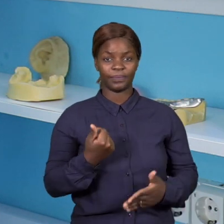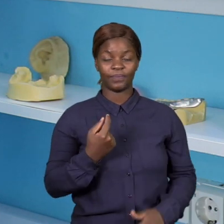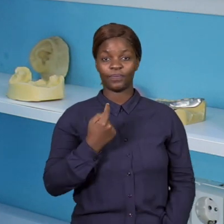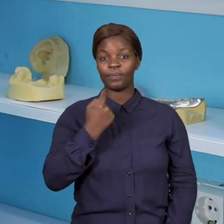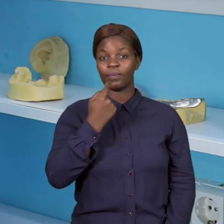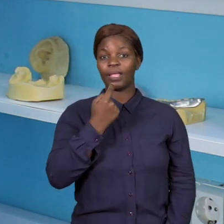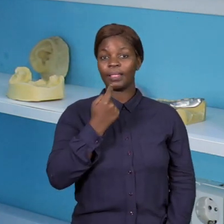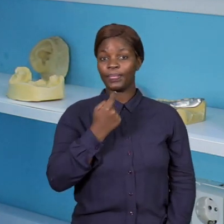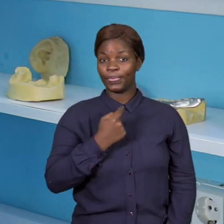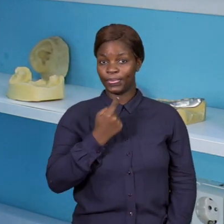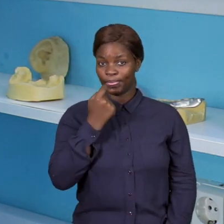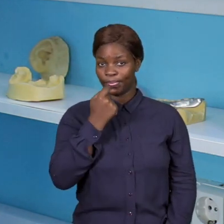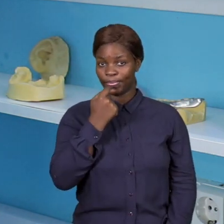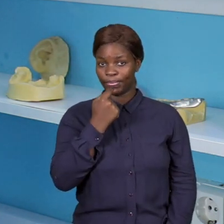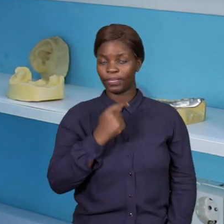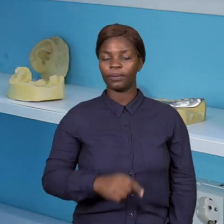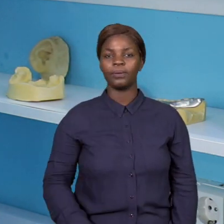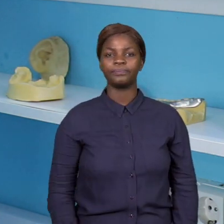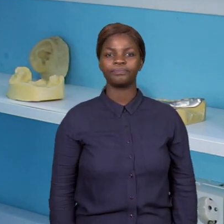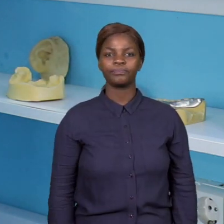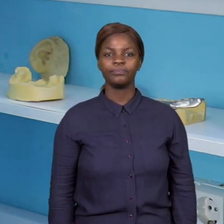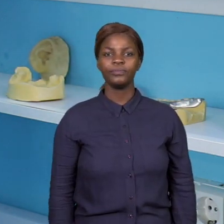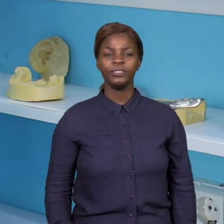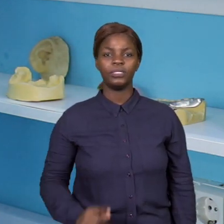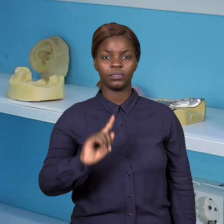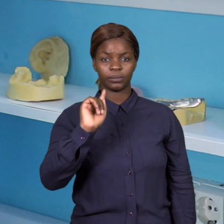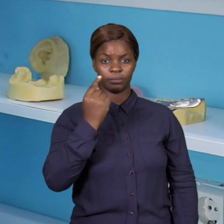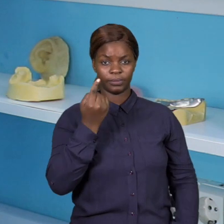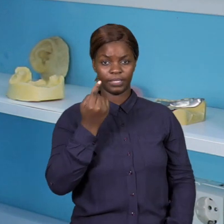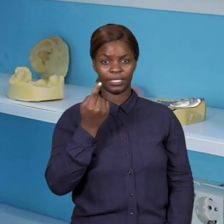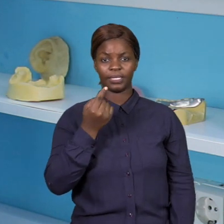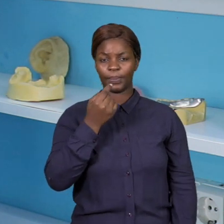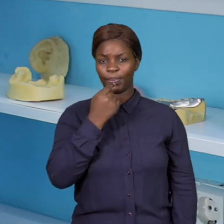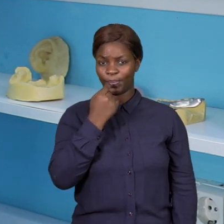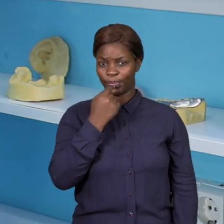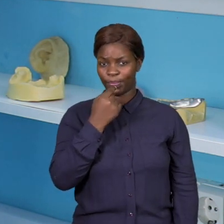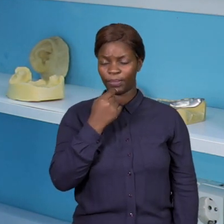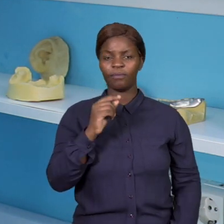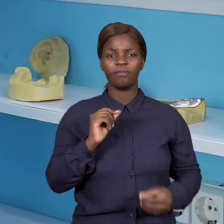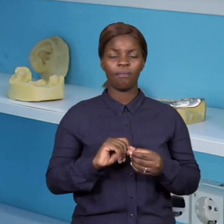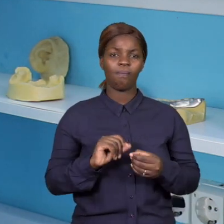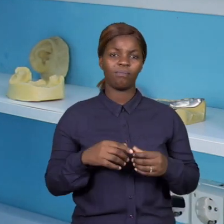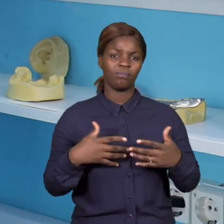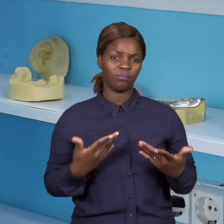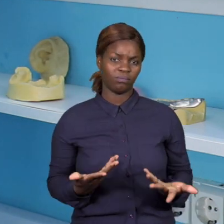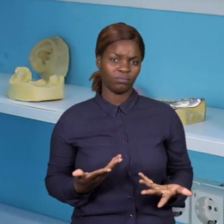Porque a língua, que vai ser o primeiro produtor das palavras,